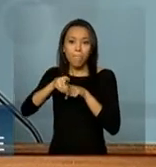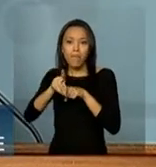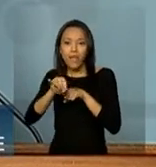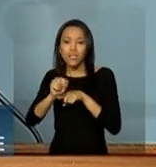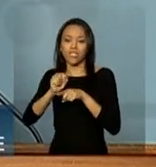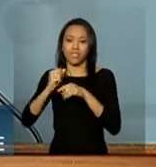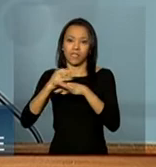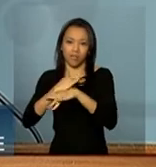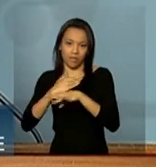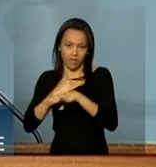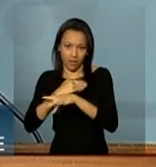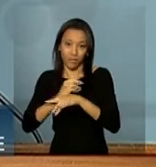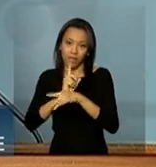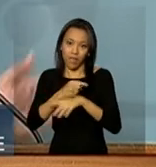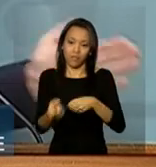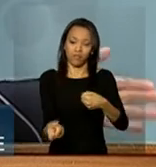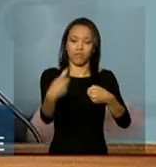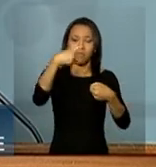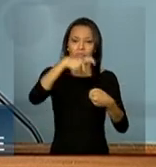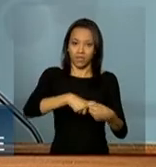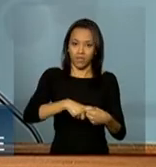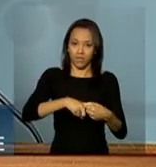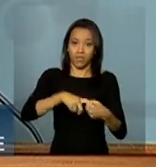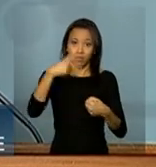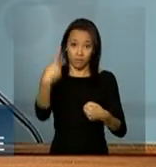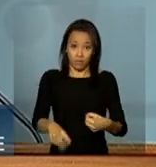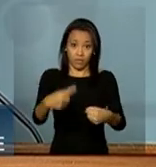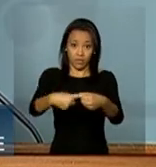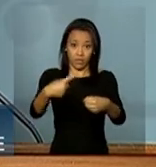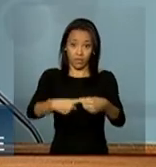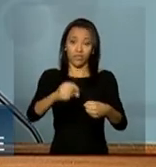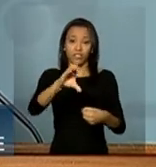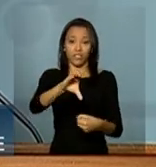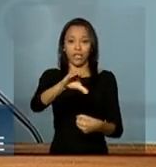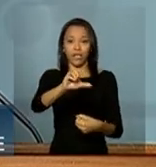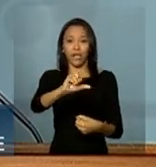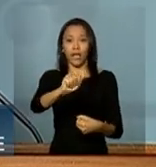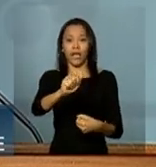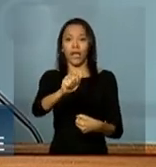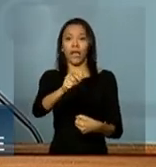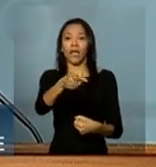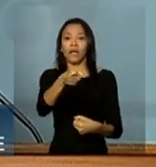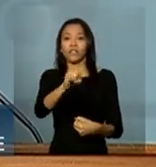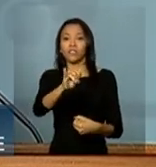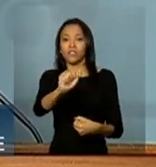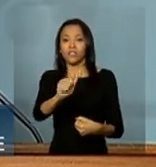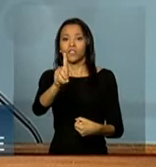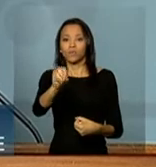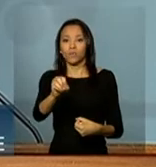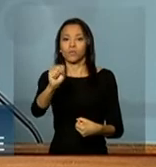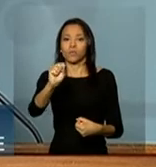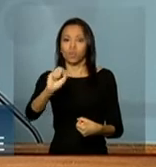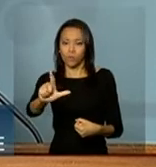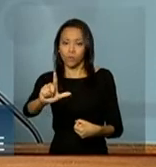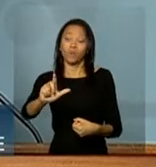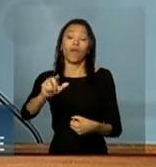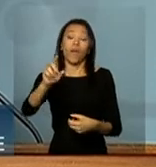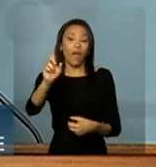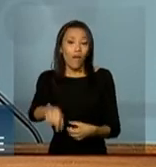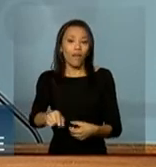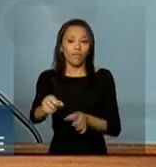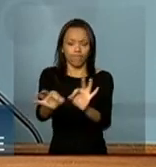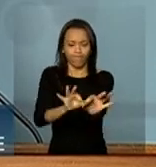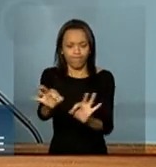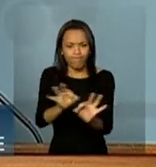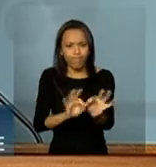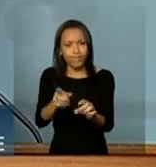que é exatamente essa parceria com Caxias do Sul. E isso significa exatamente um investimento na mobilidade urbana